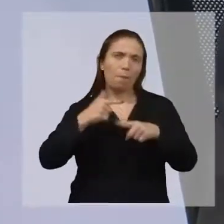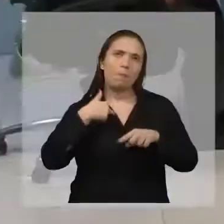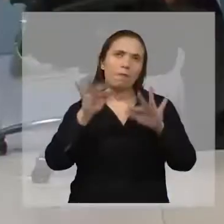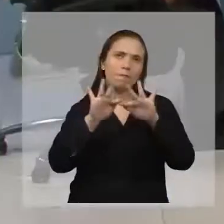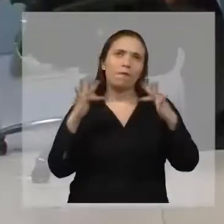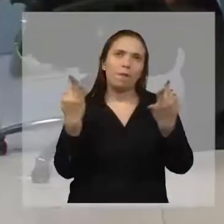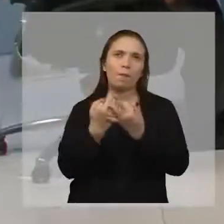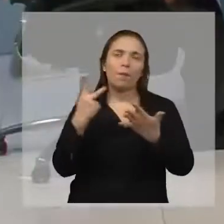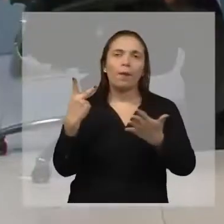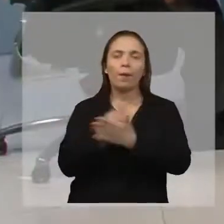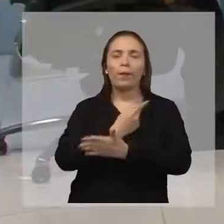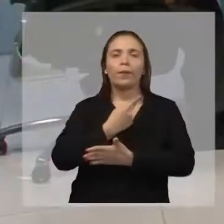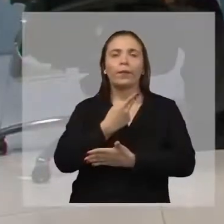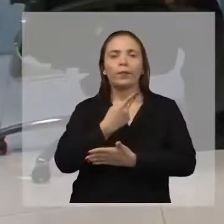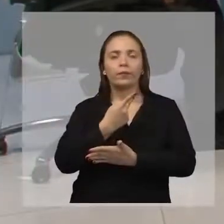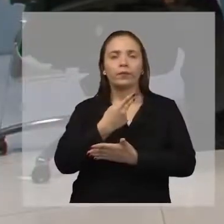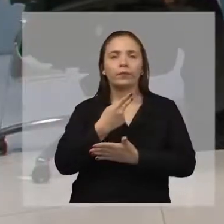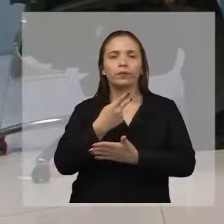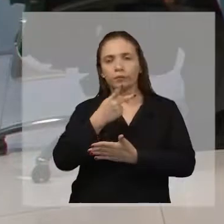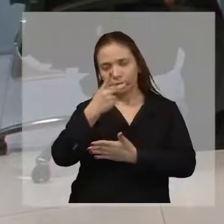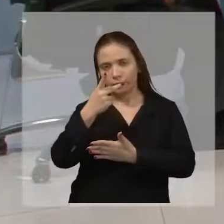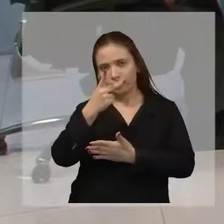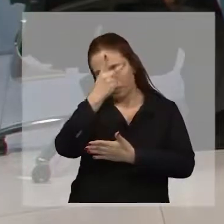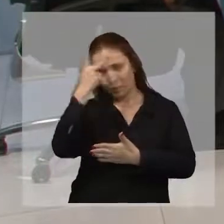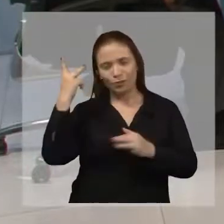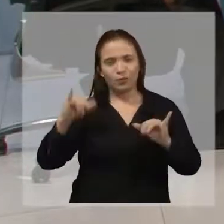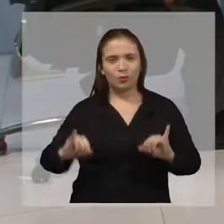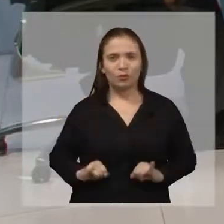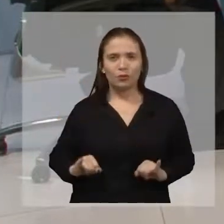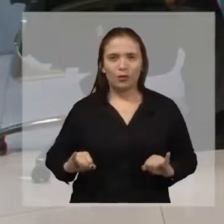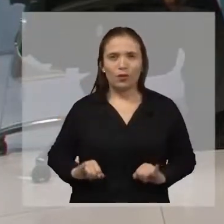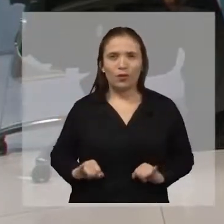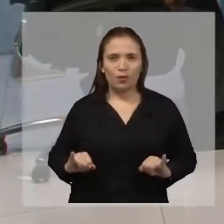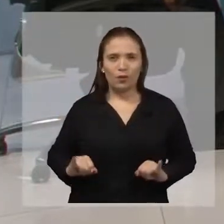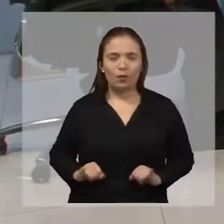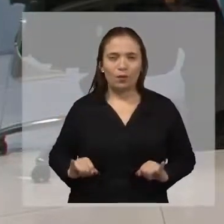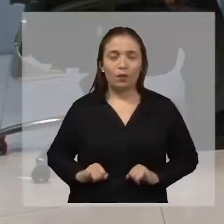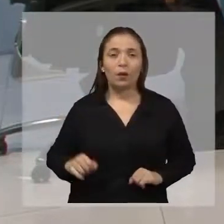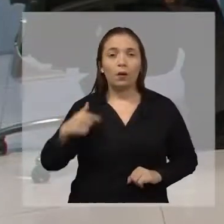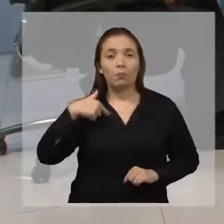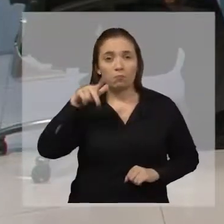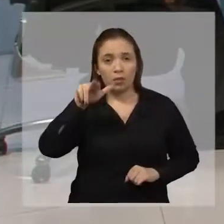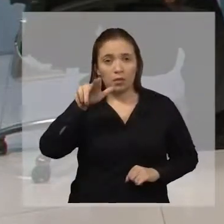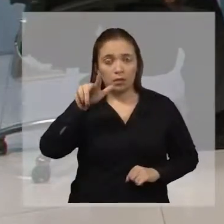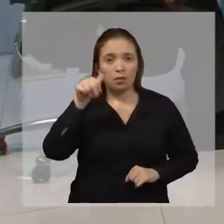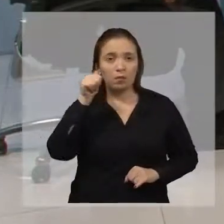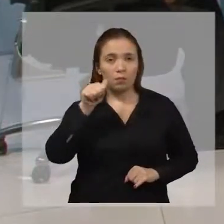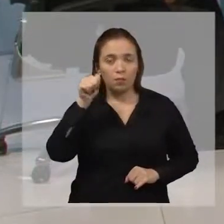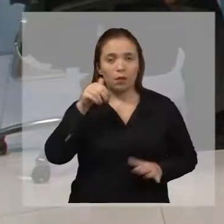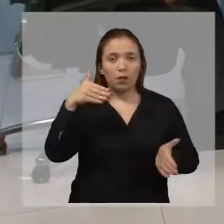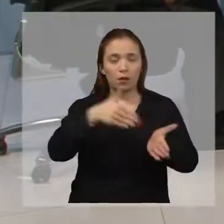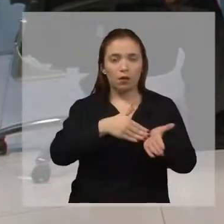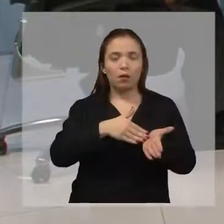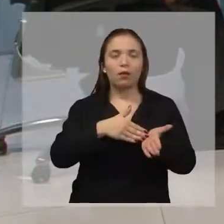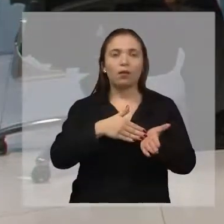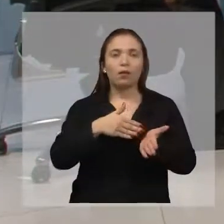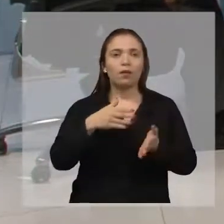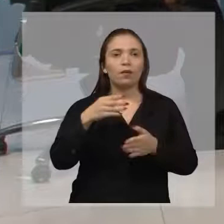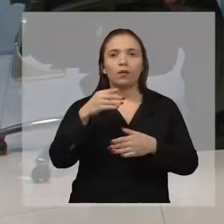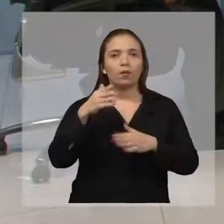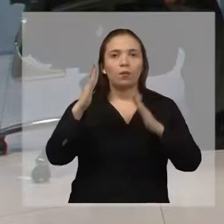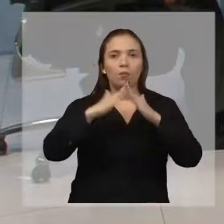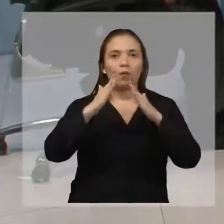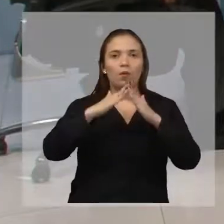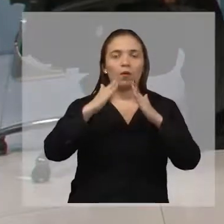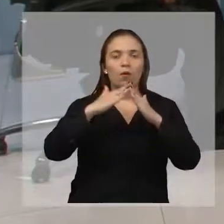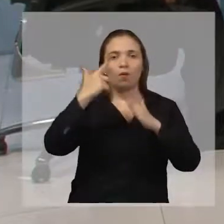existido pessoas que sofreram, como minha irmã mais nova, foi obrigada a ir embora do Brasil com o marido e tal. Mas eu